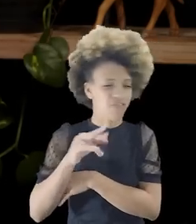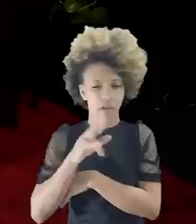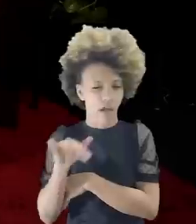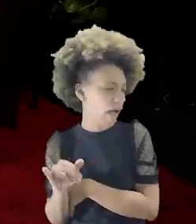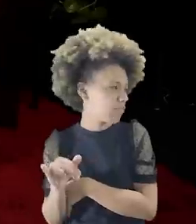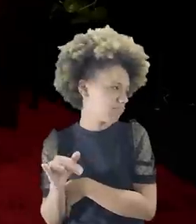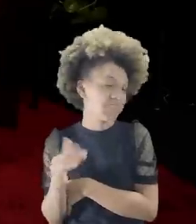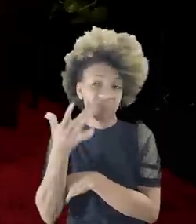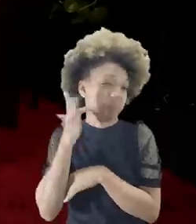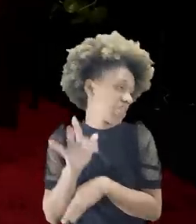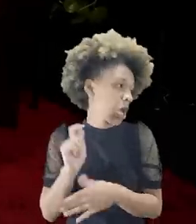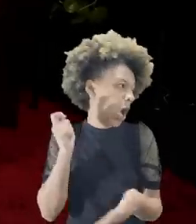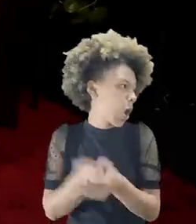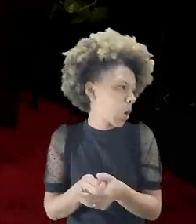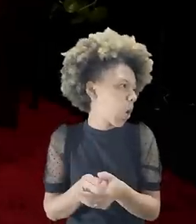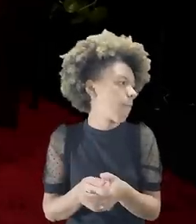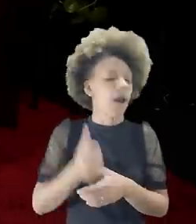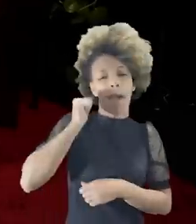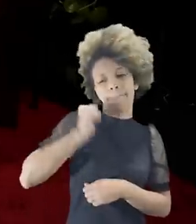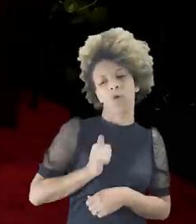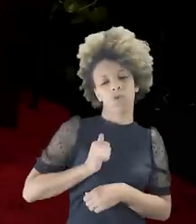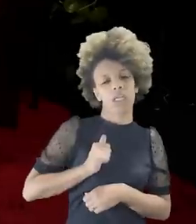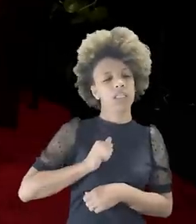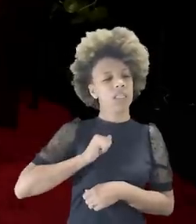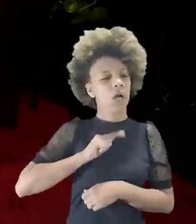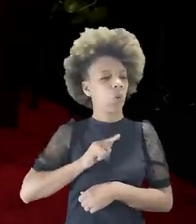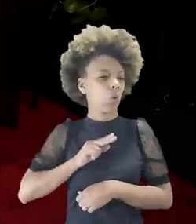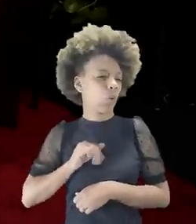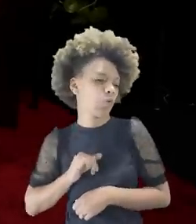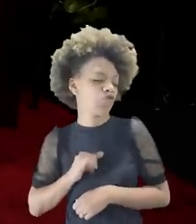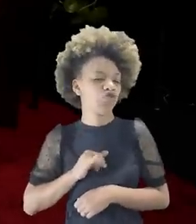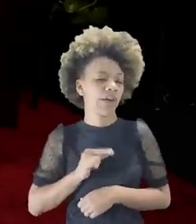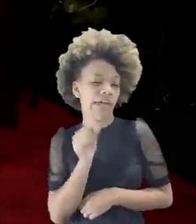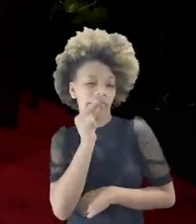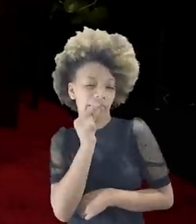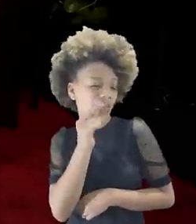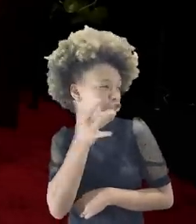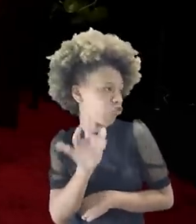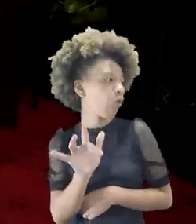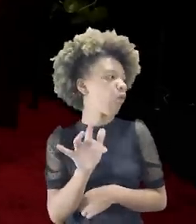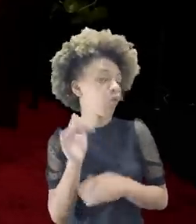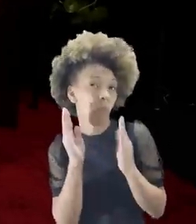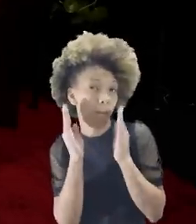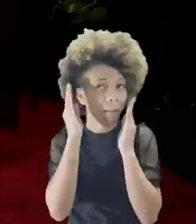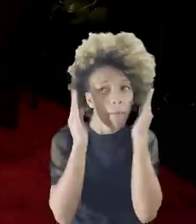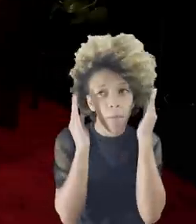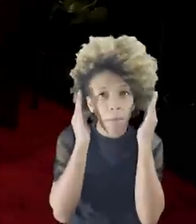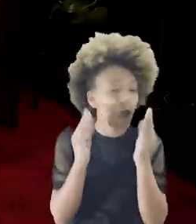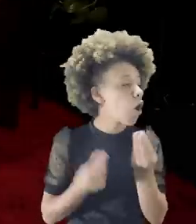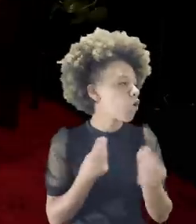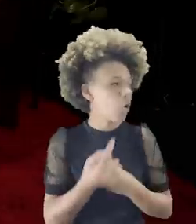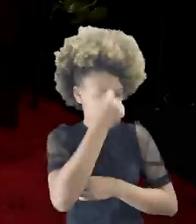criando aqui sei lá você vai comprar bolsa da Gucci por um dente de ouro cabelinho como é que é o estereótipo do jogador de basquete